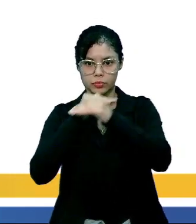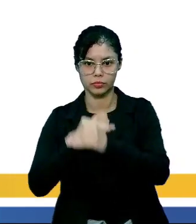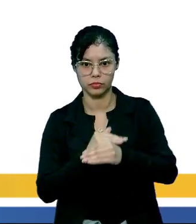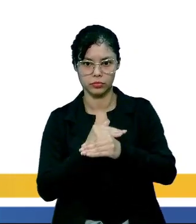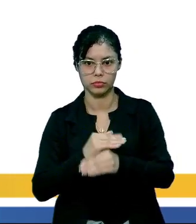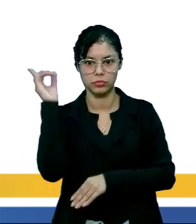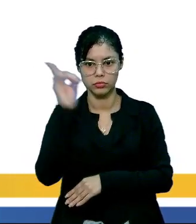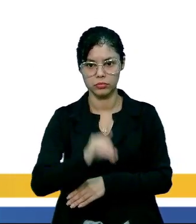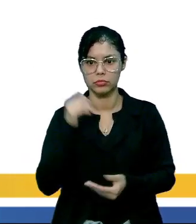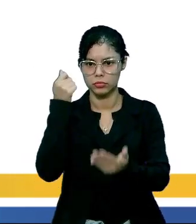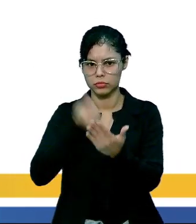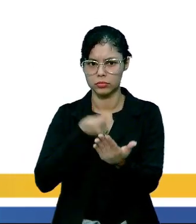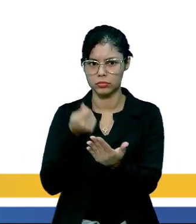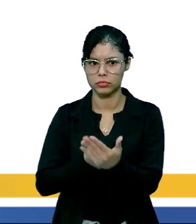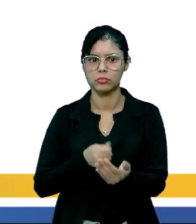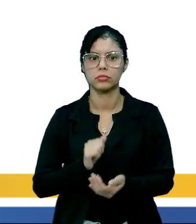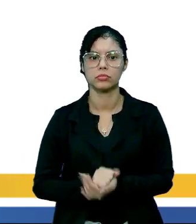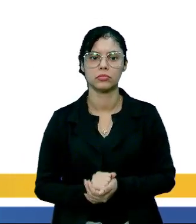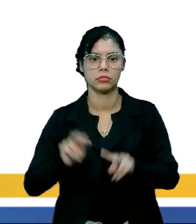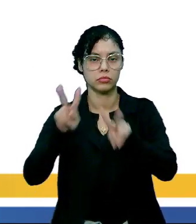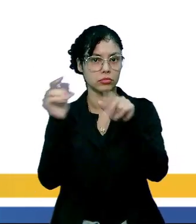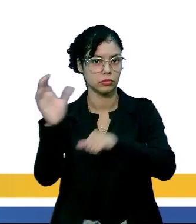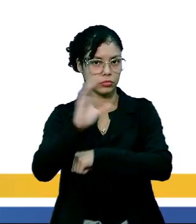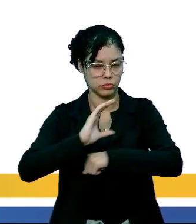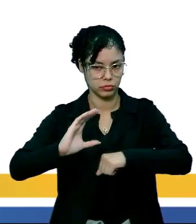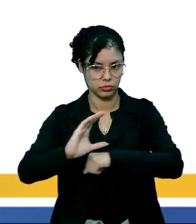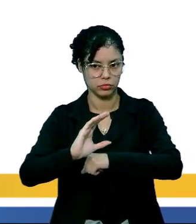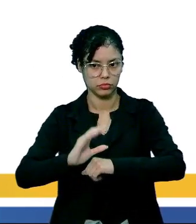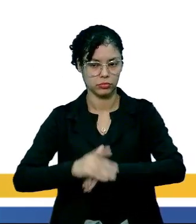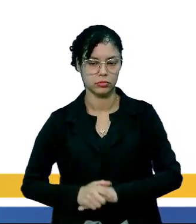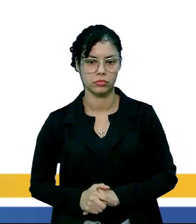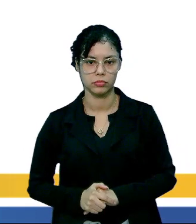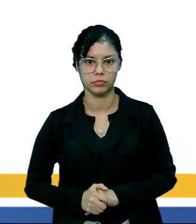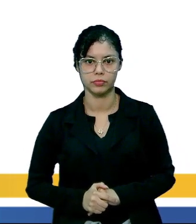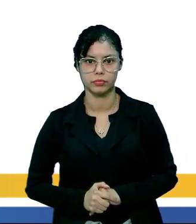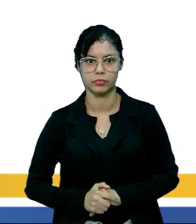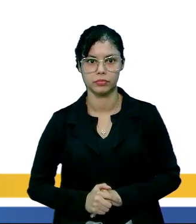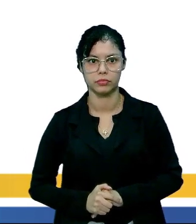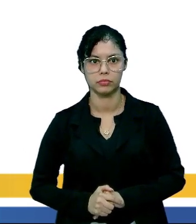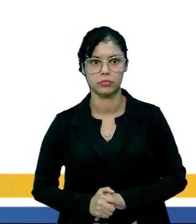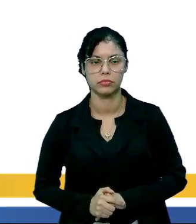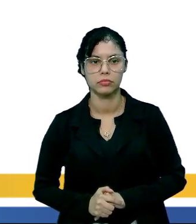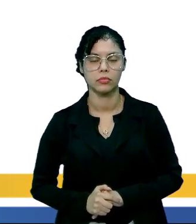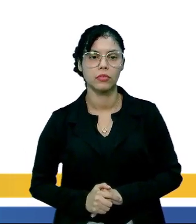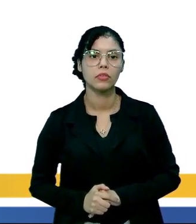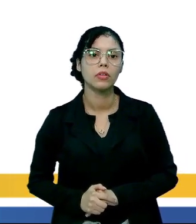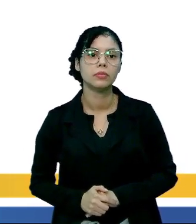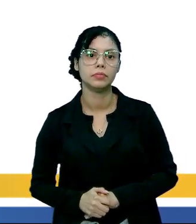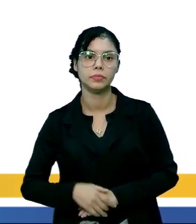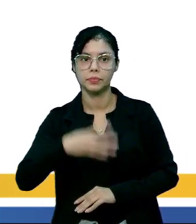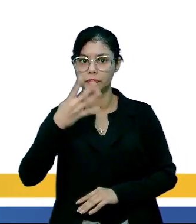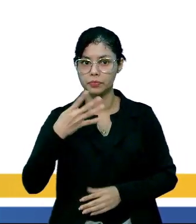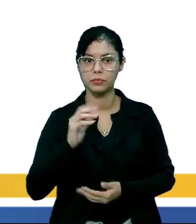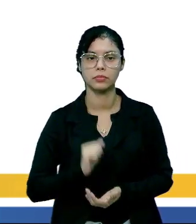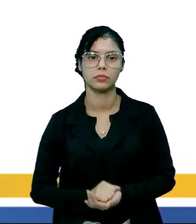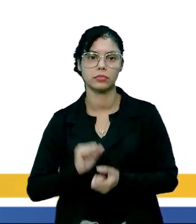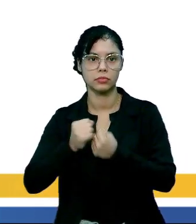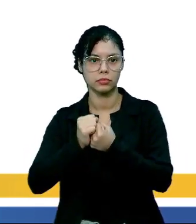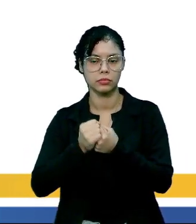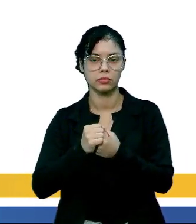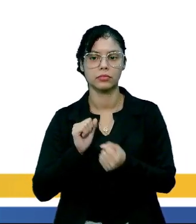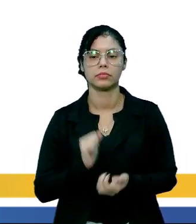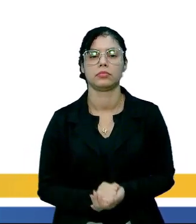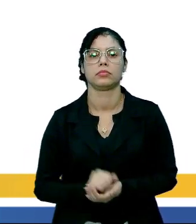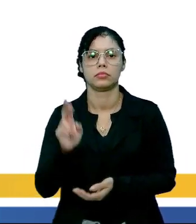iguais em direitos e obrigações nos termos desta Constituição. Inciso 4º, que são os incisos que